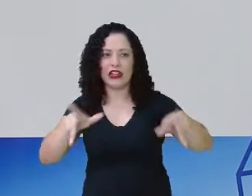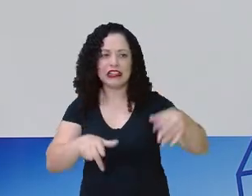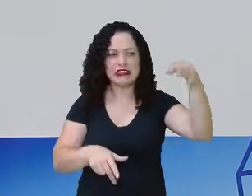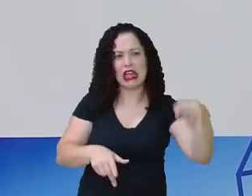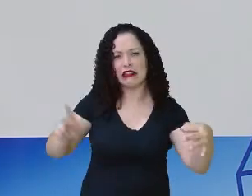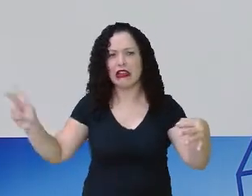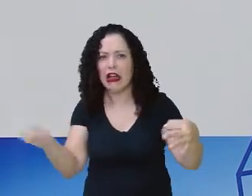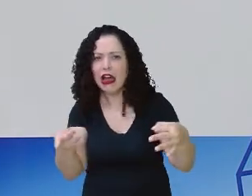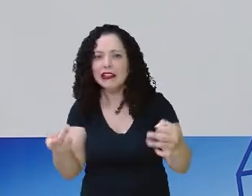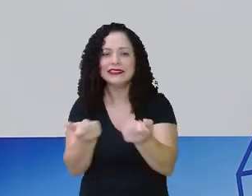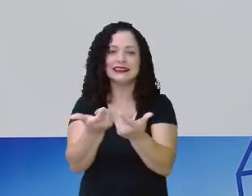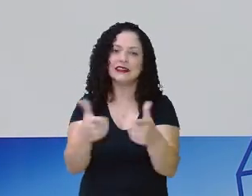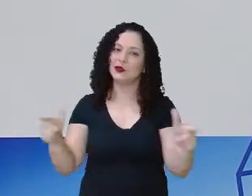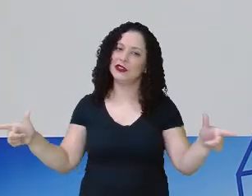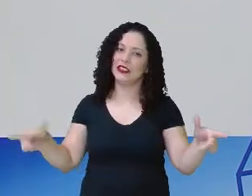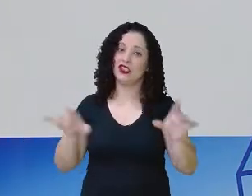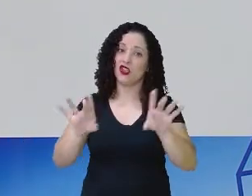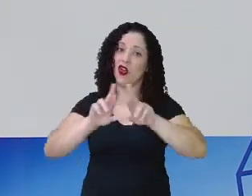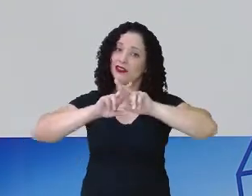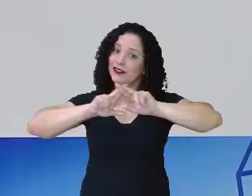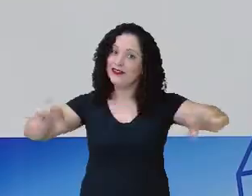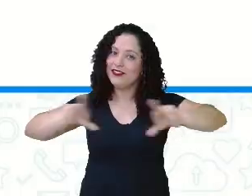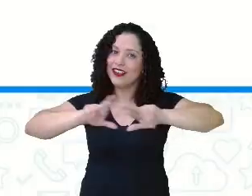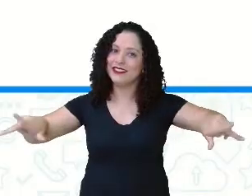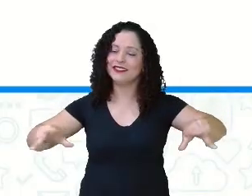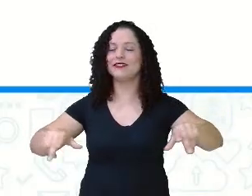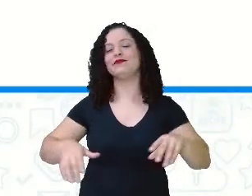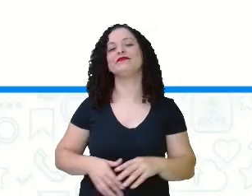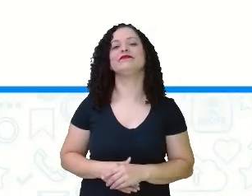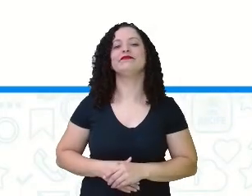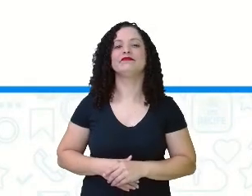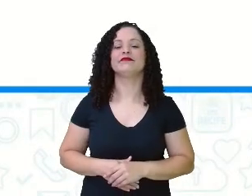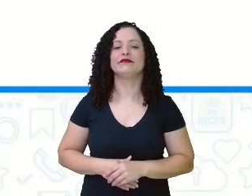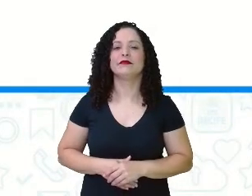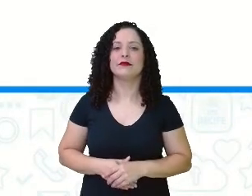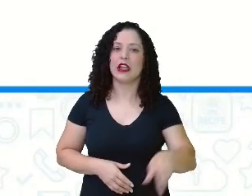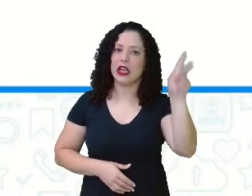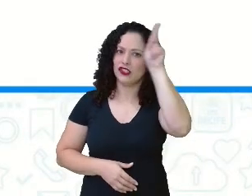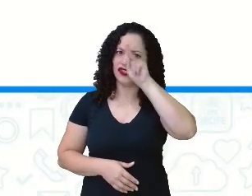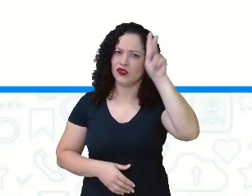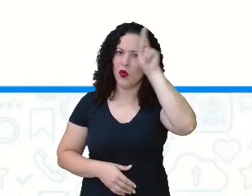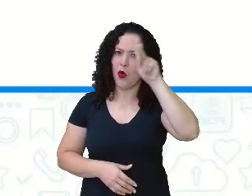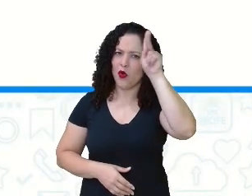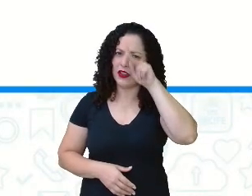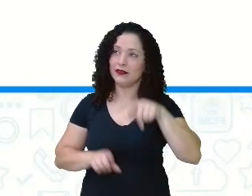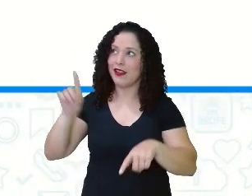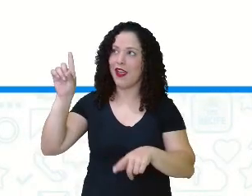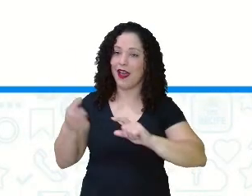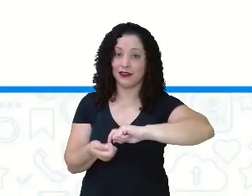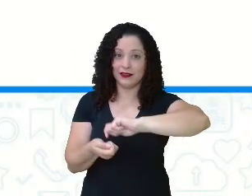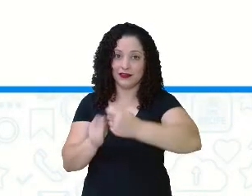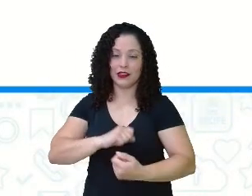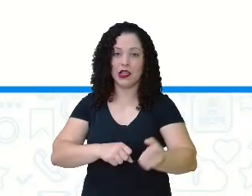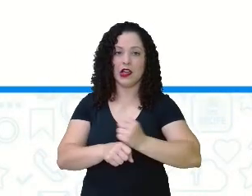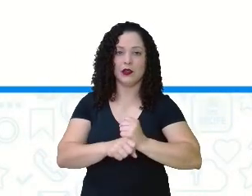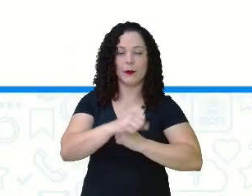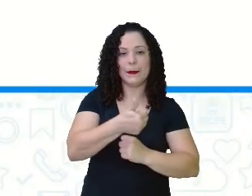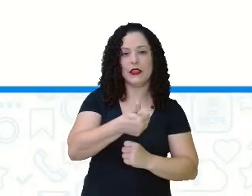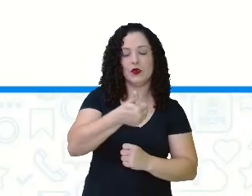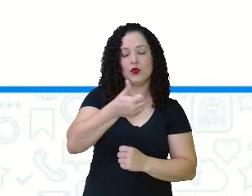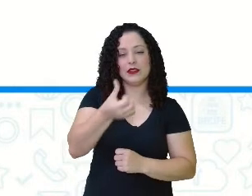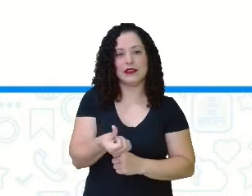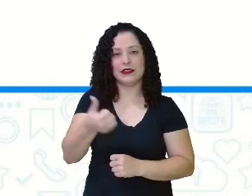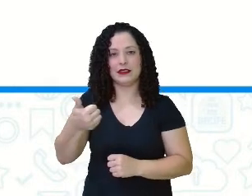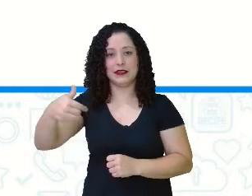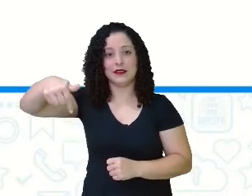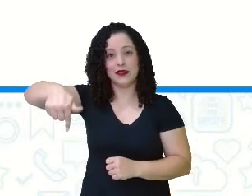está errado, são apenas diferentes. A versão mais popular do conto foi uma adaptação de 1617,